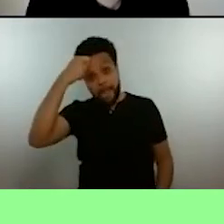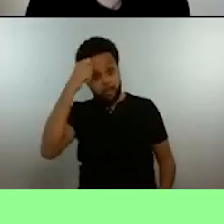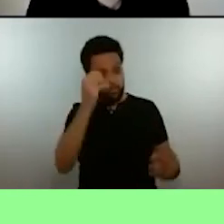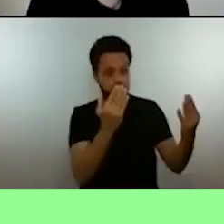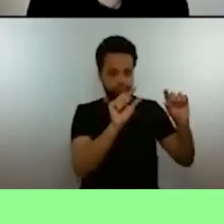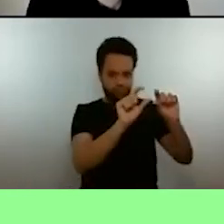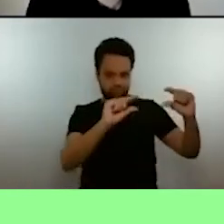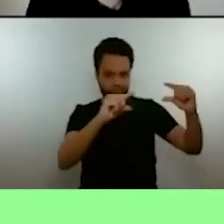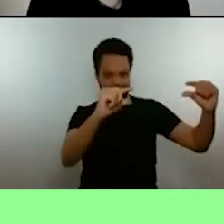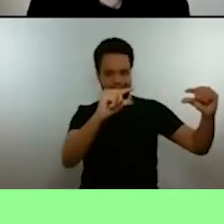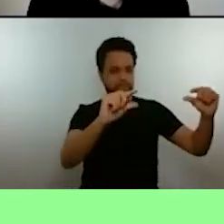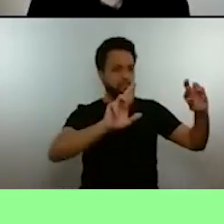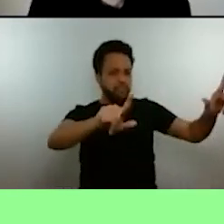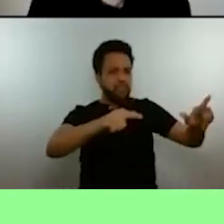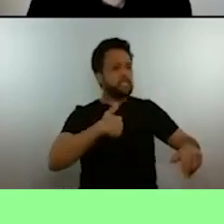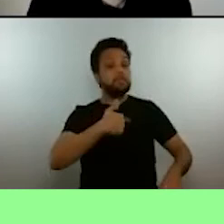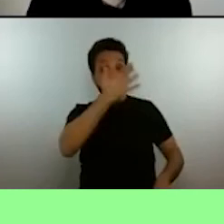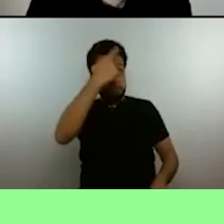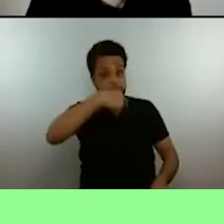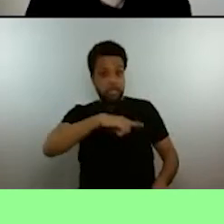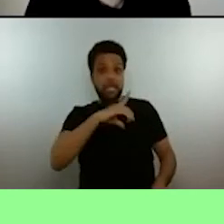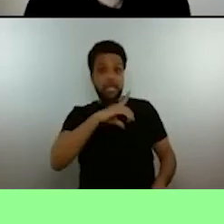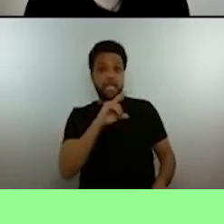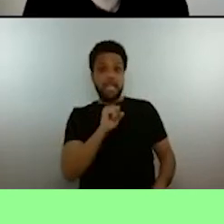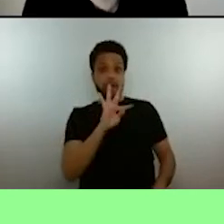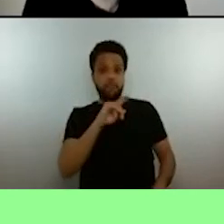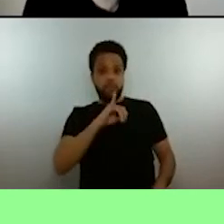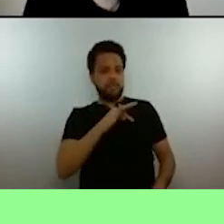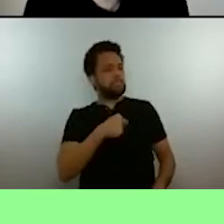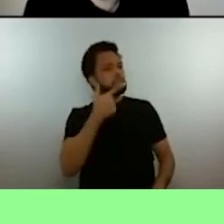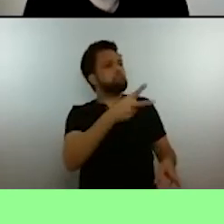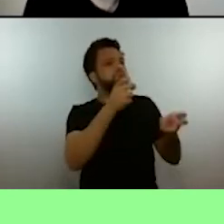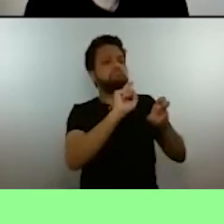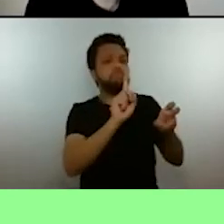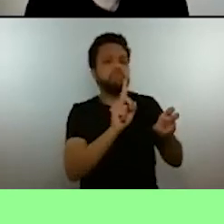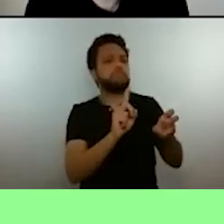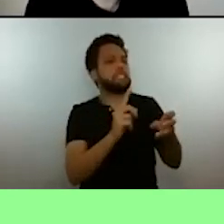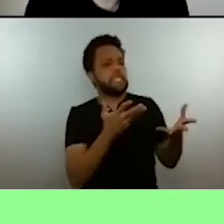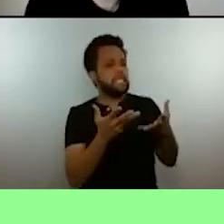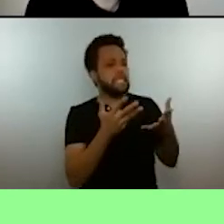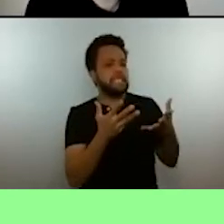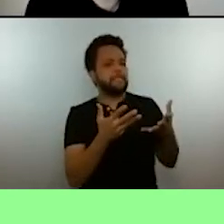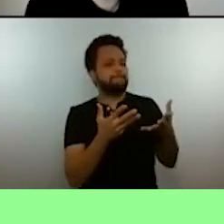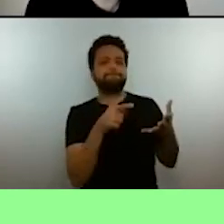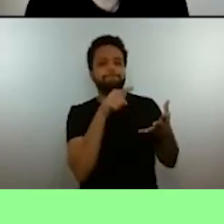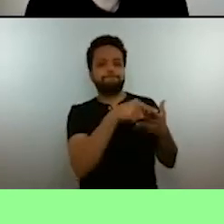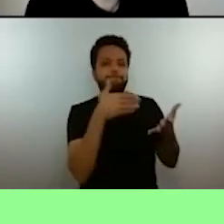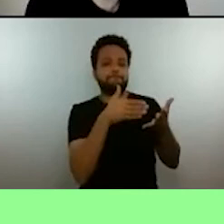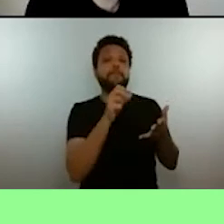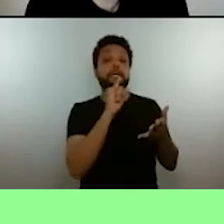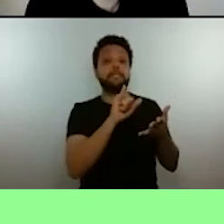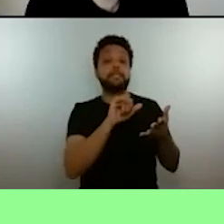Daí, quando você traduz esse gráfico na forma horizontal, ela consegue ter essa dimensão